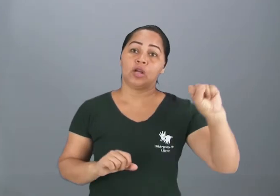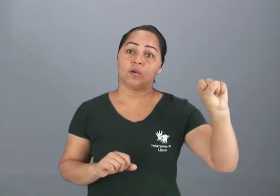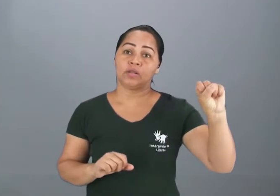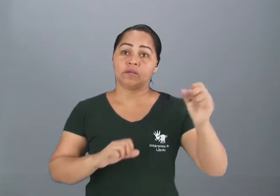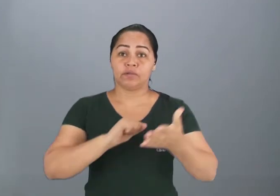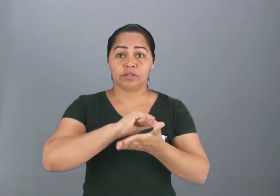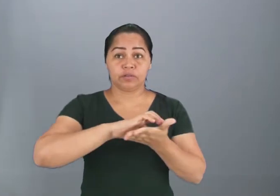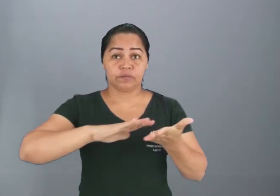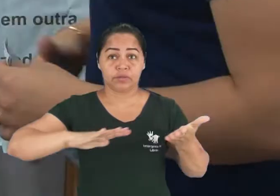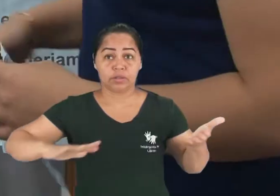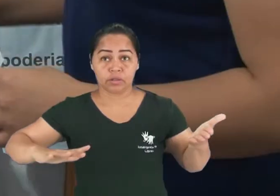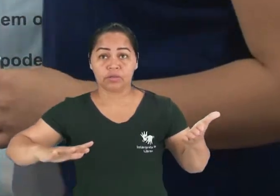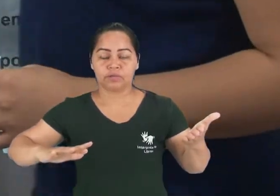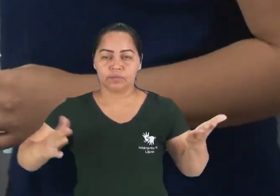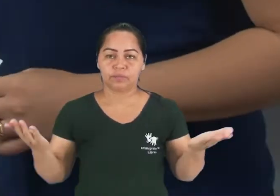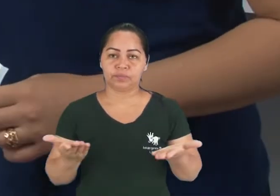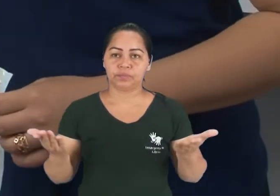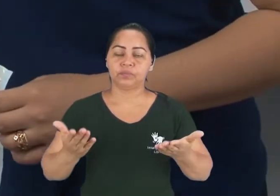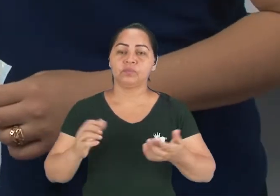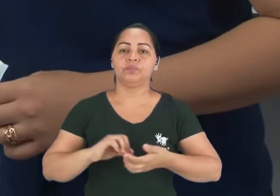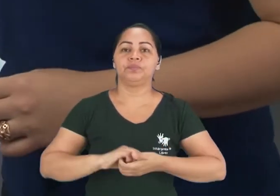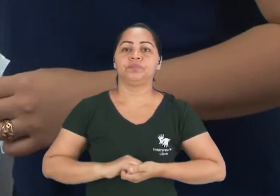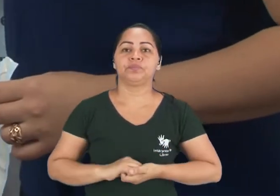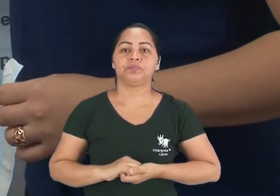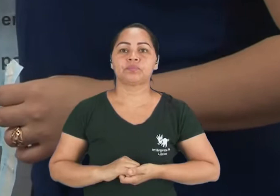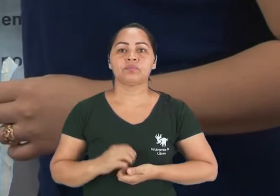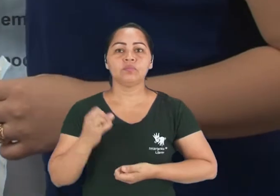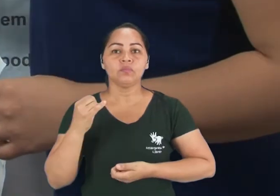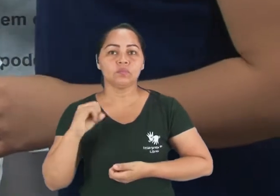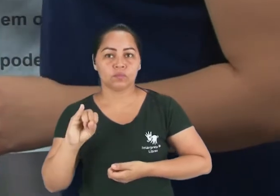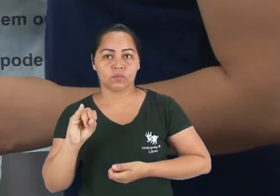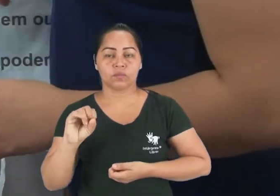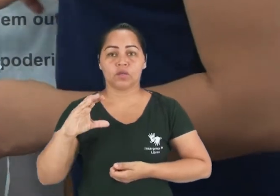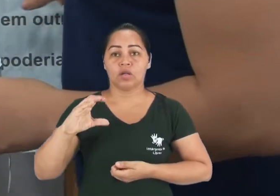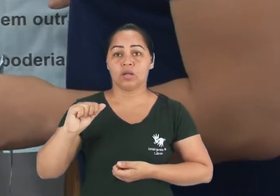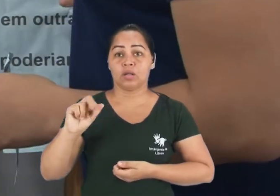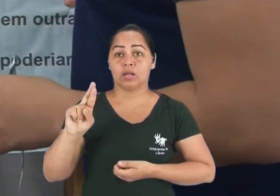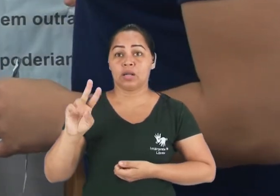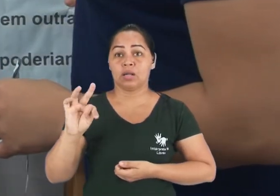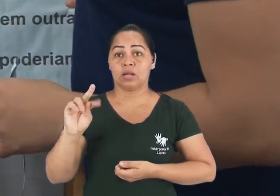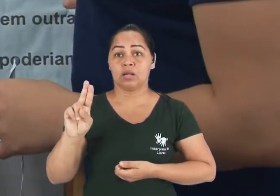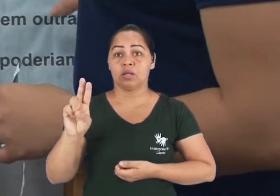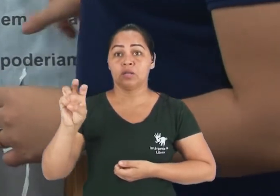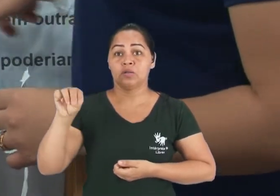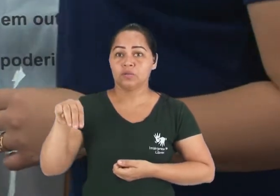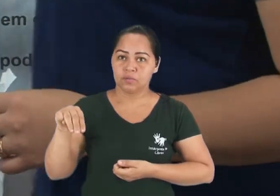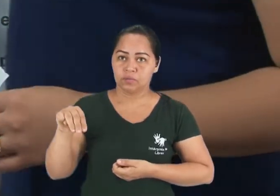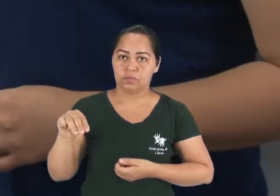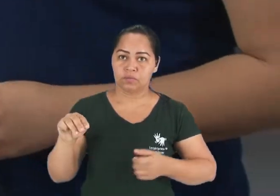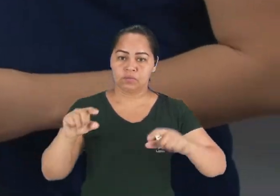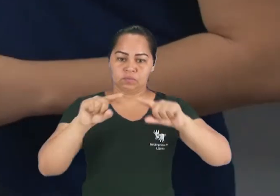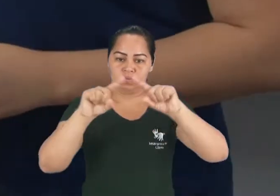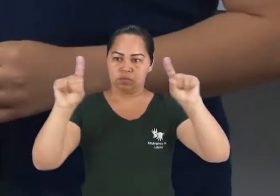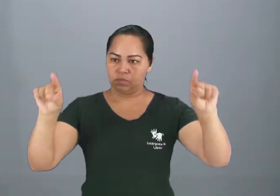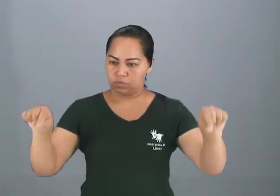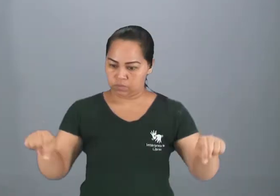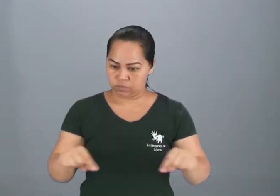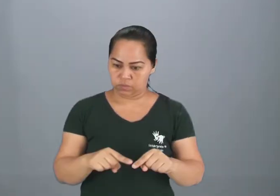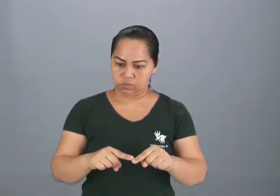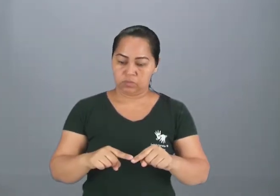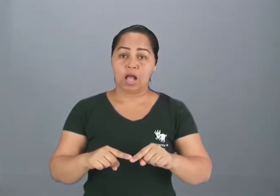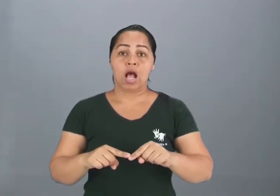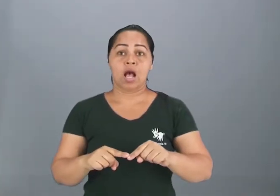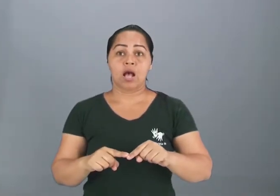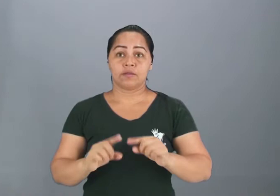tá bom? Da nossa atividade. Se no cartão as peças do quebra-cabeça não se encaixassem, o que significaria